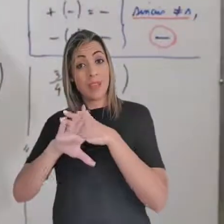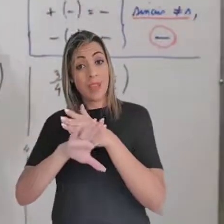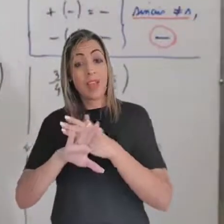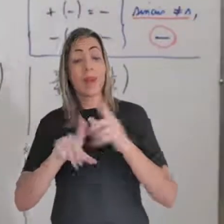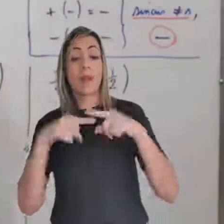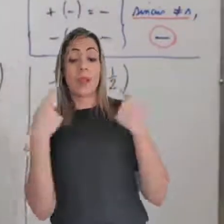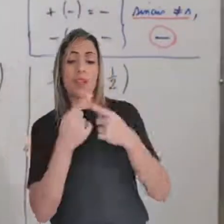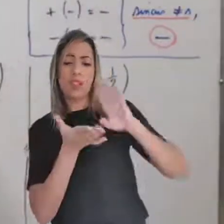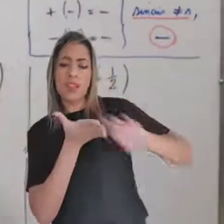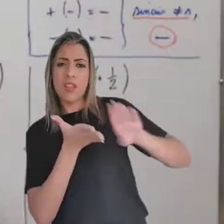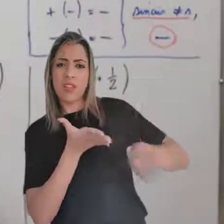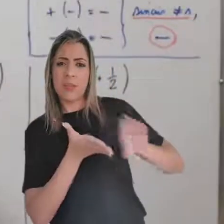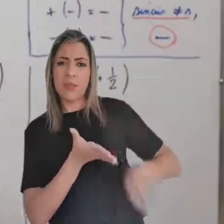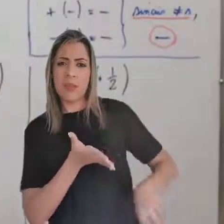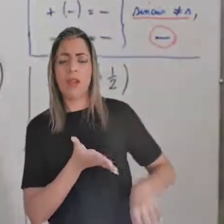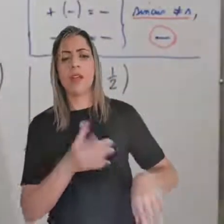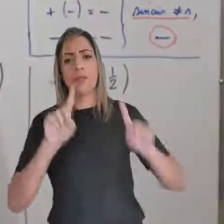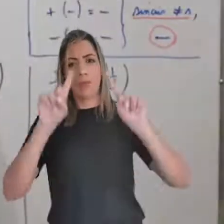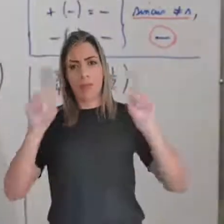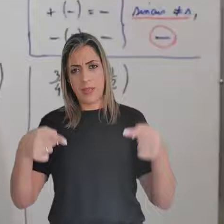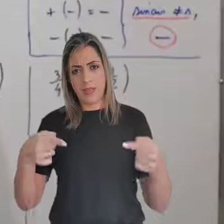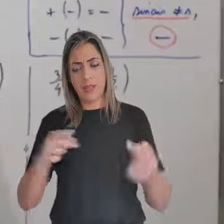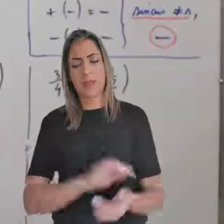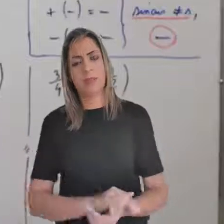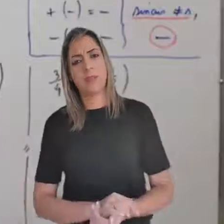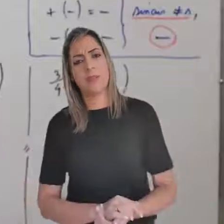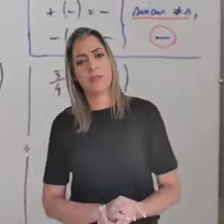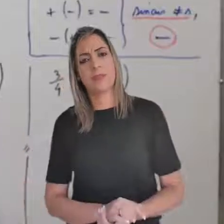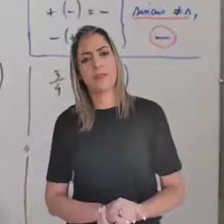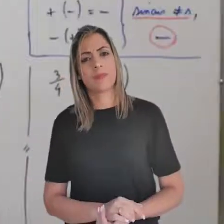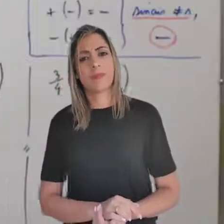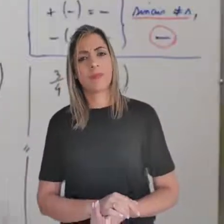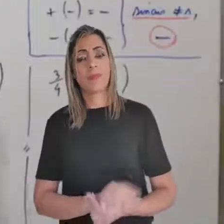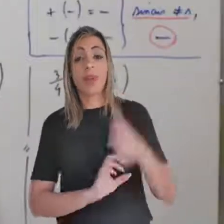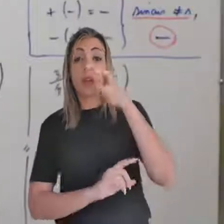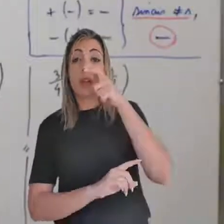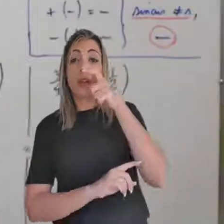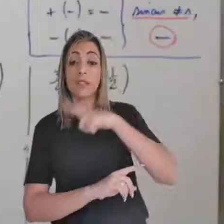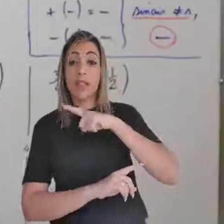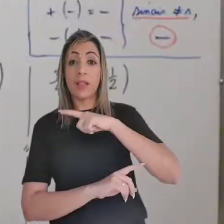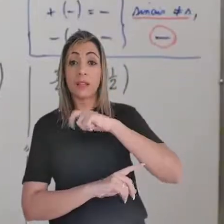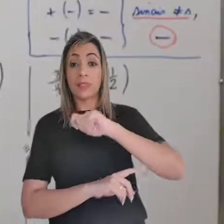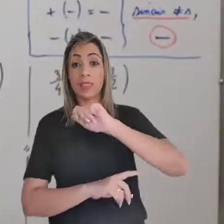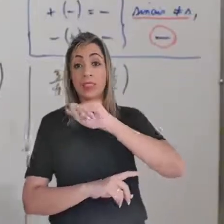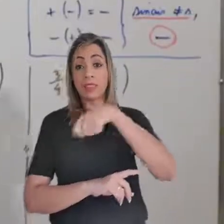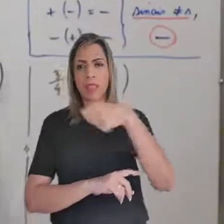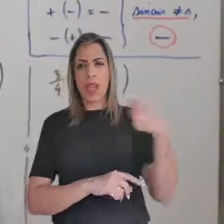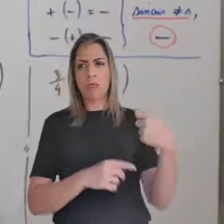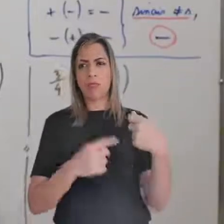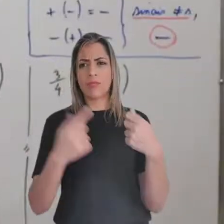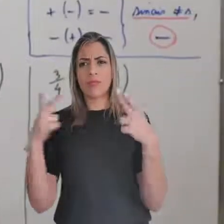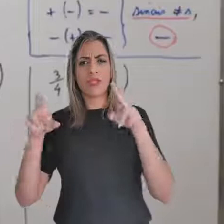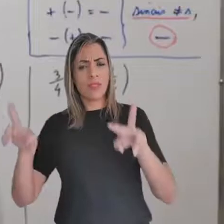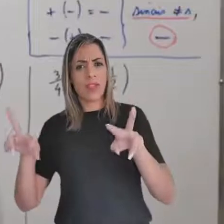esta regrinha para eliminarmos parênteses. Vou olhar aqui para eliminar esse parênteses. Veja, eu tenho sinais